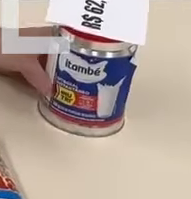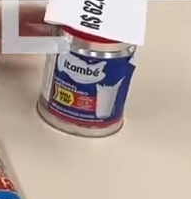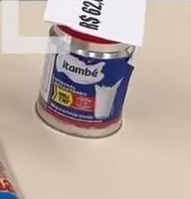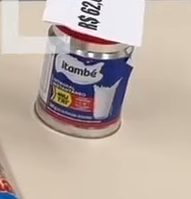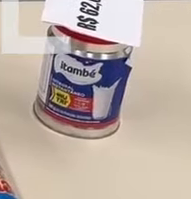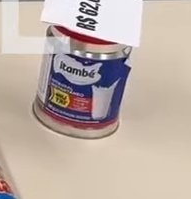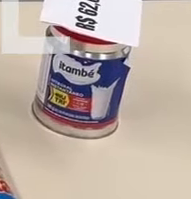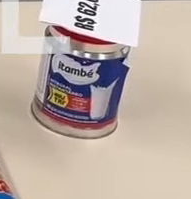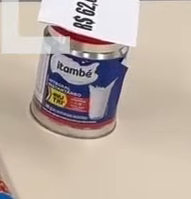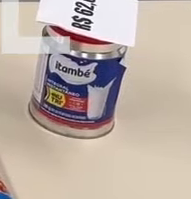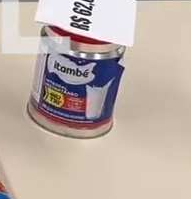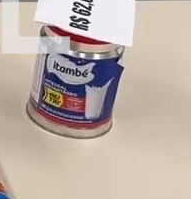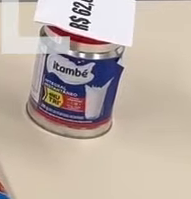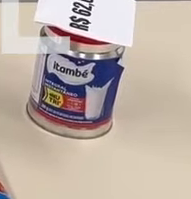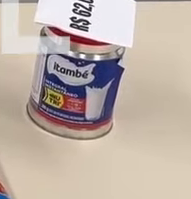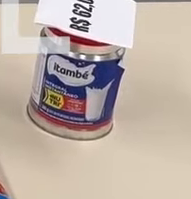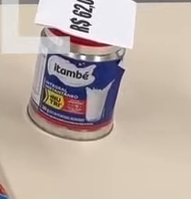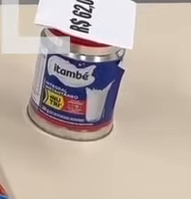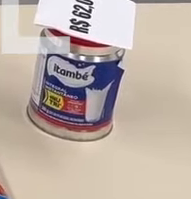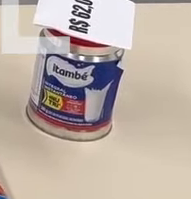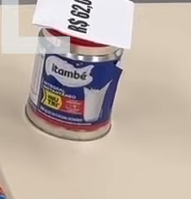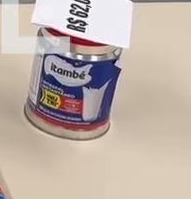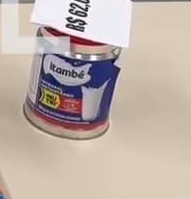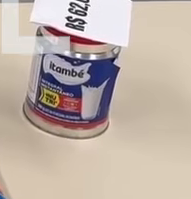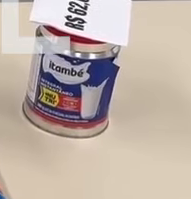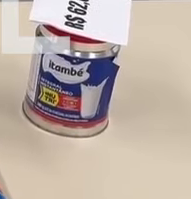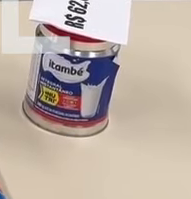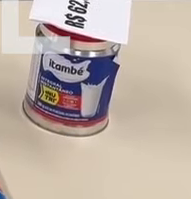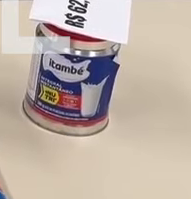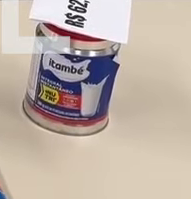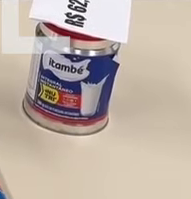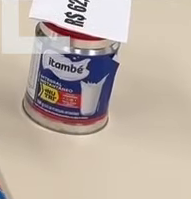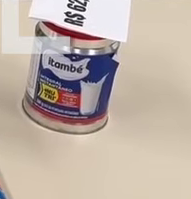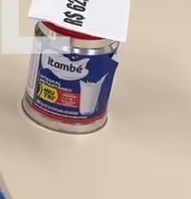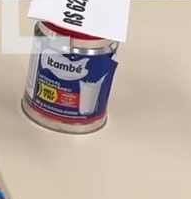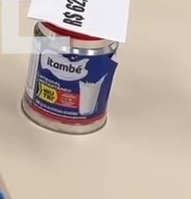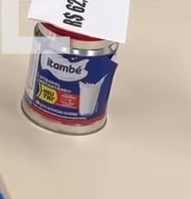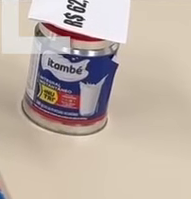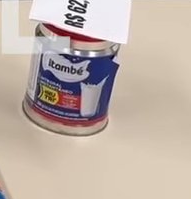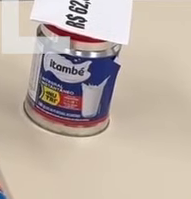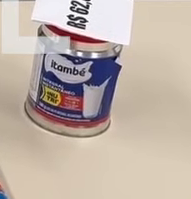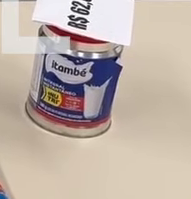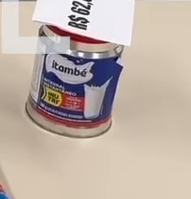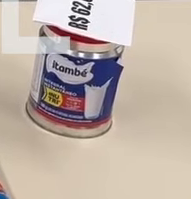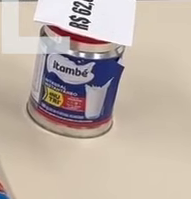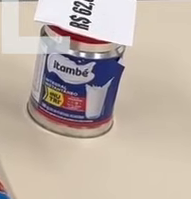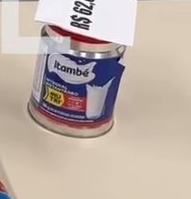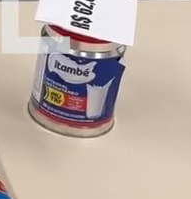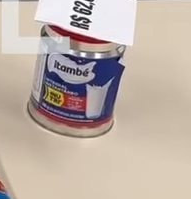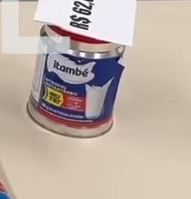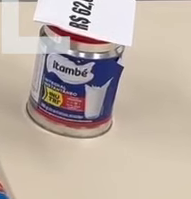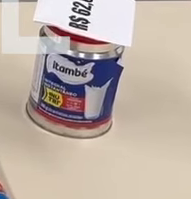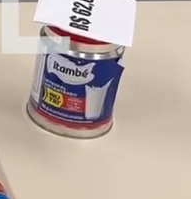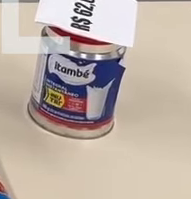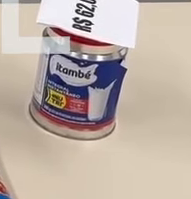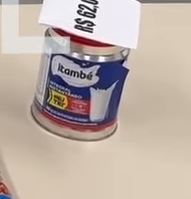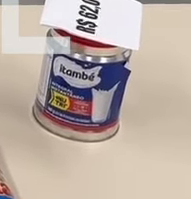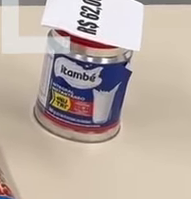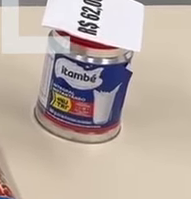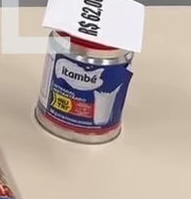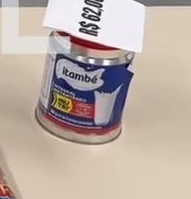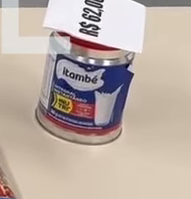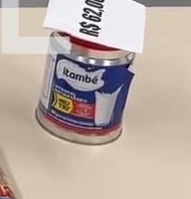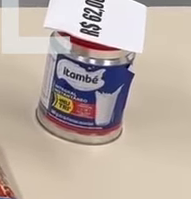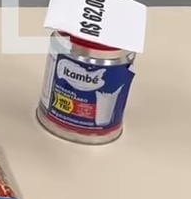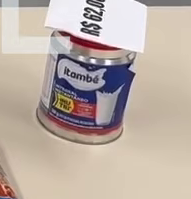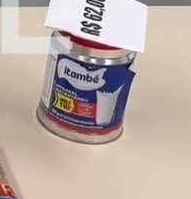ó 35.000 latas o governo pagou r. 170.000 sabe sabe quanto que daria essa 35.000